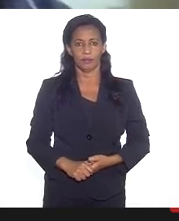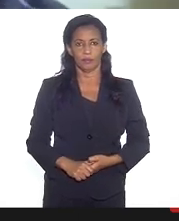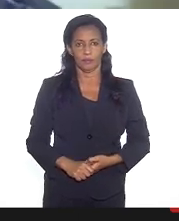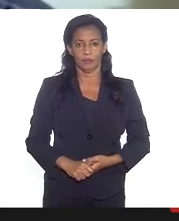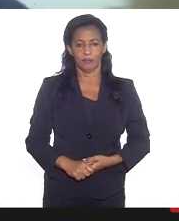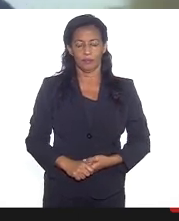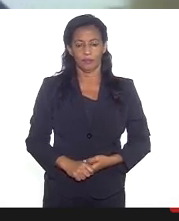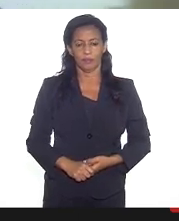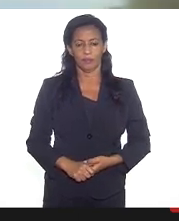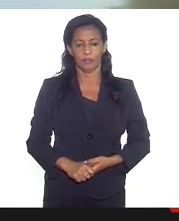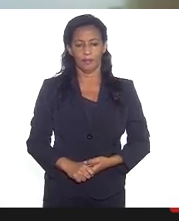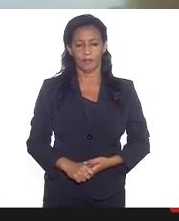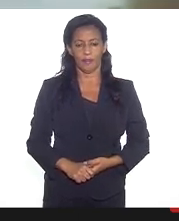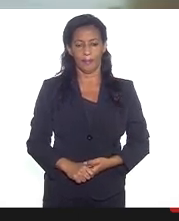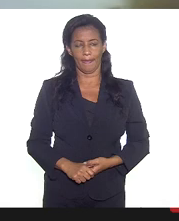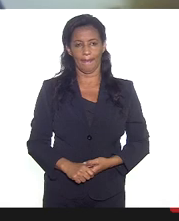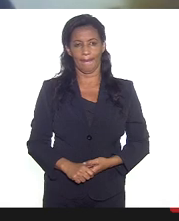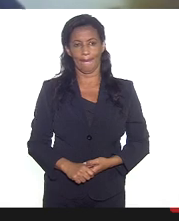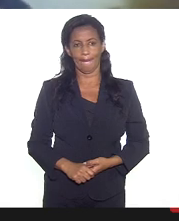deputada Célia Jordão.